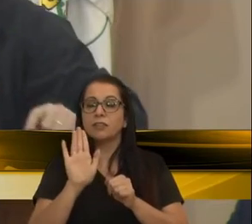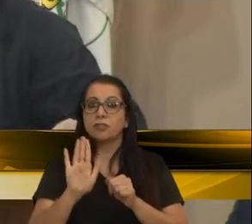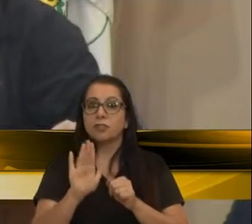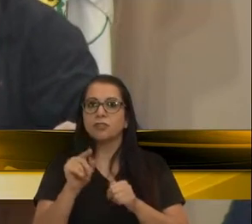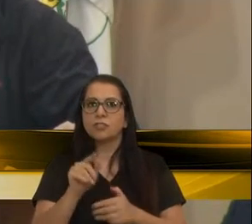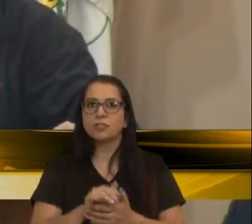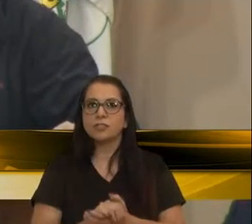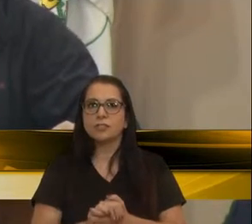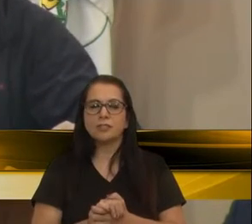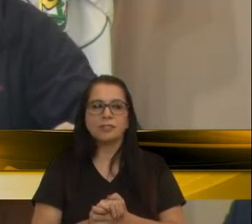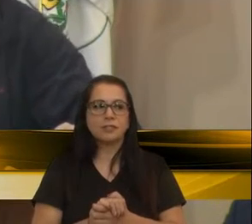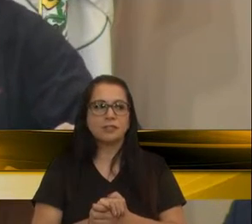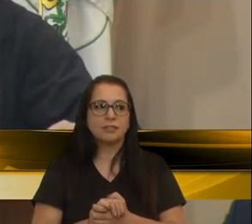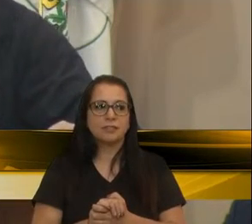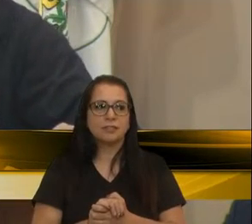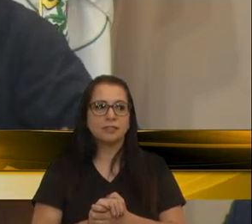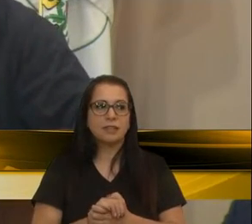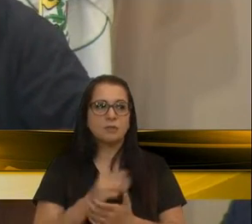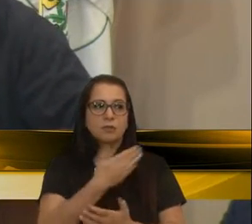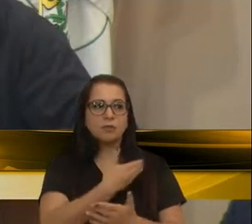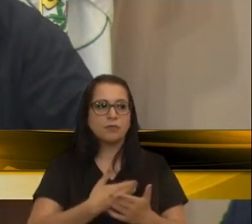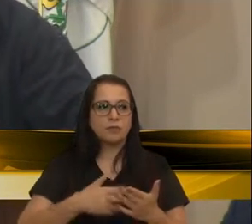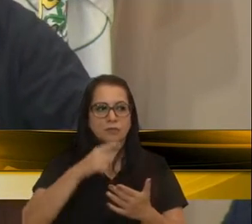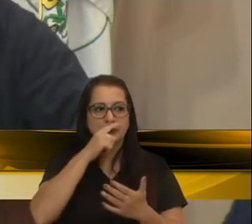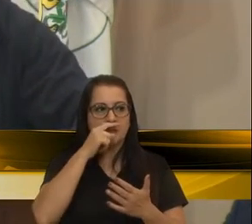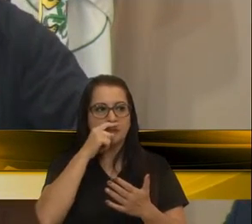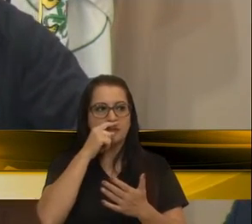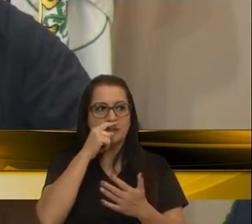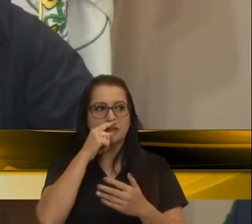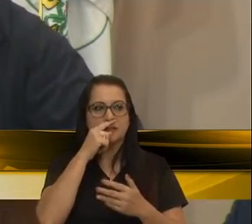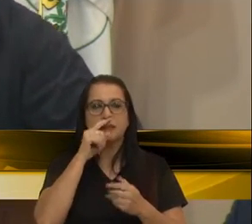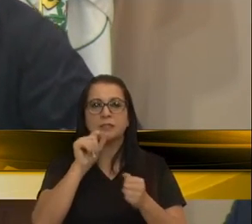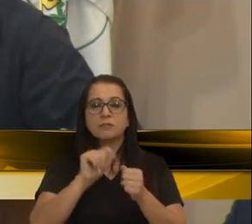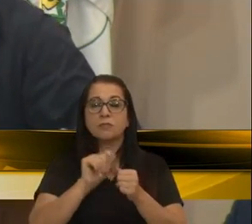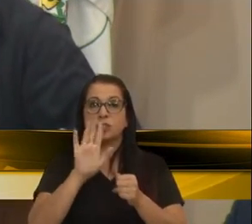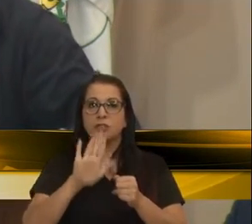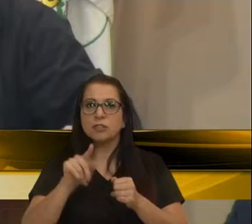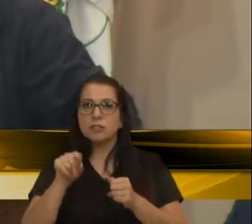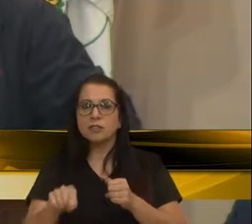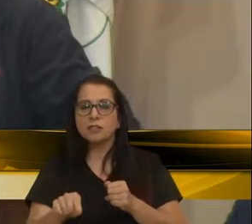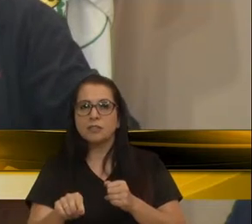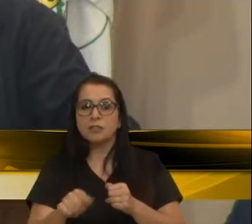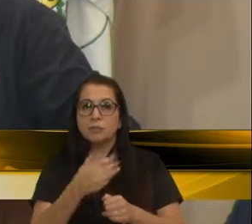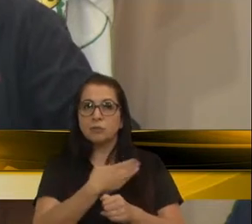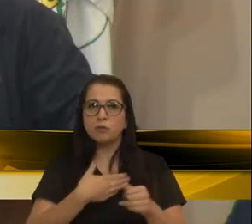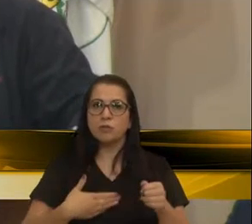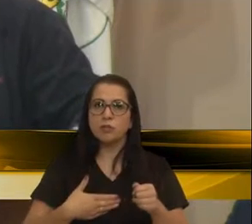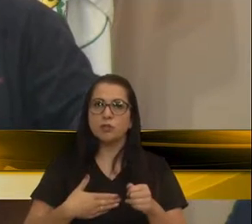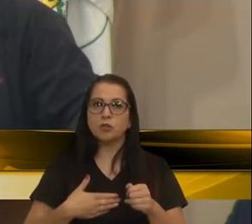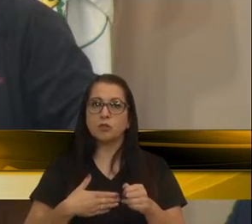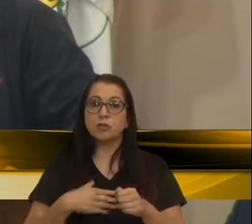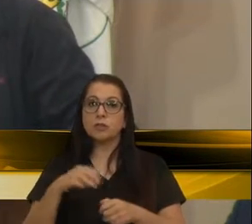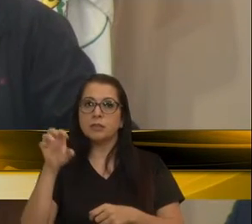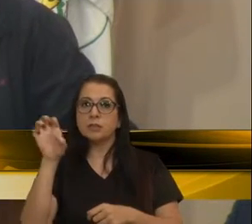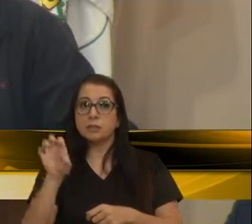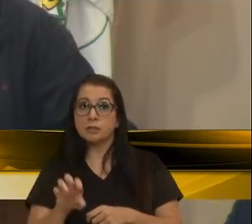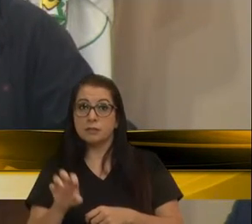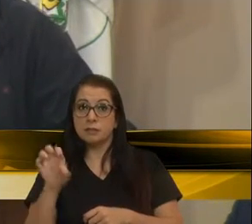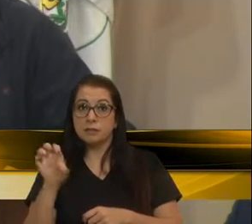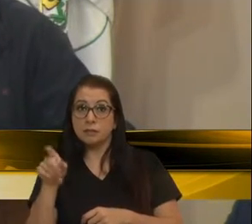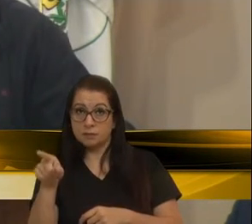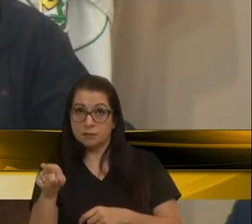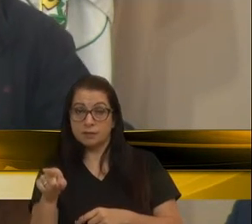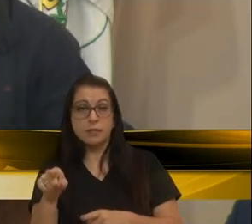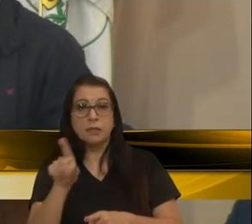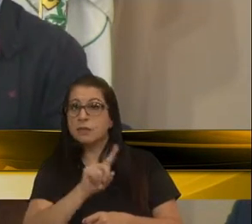deixado para o governador Sartori e o que foi deixado agora para o governador Leite, que não